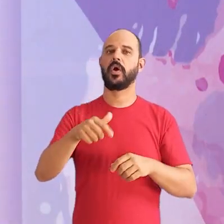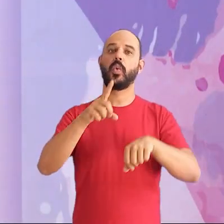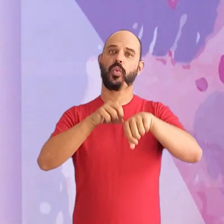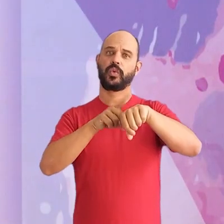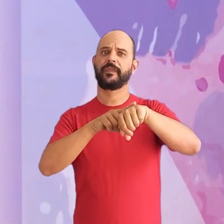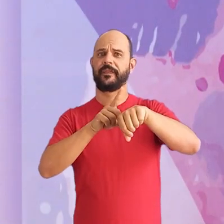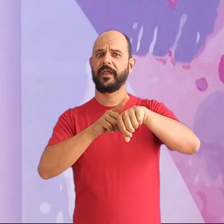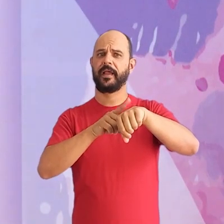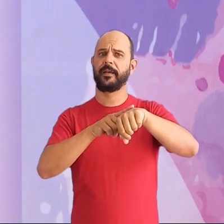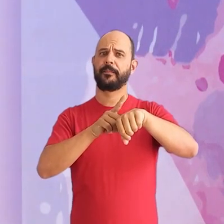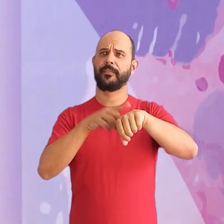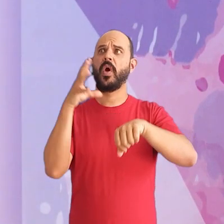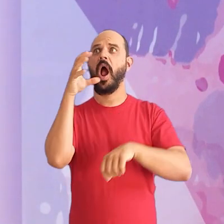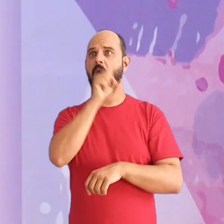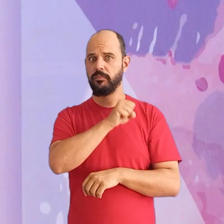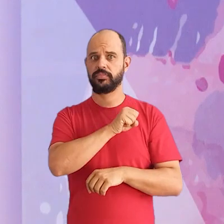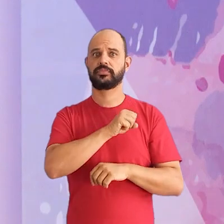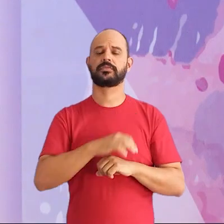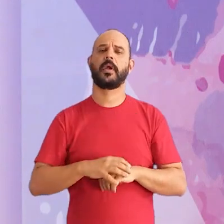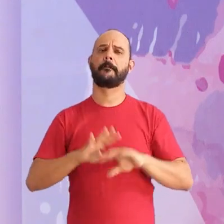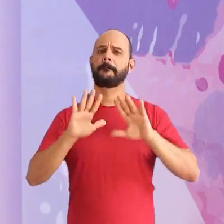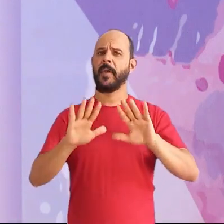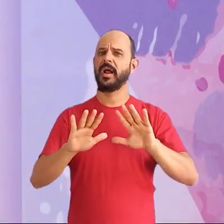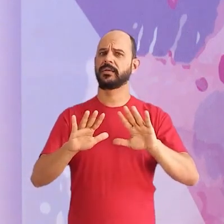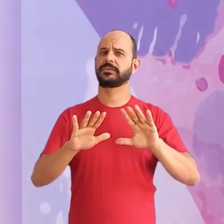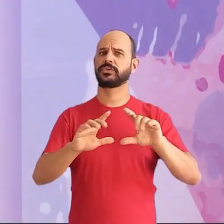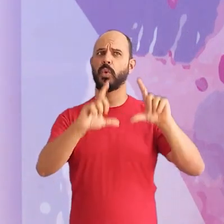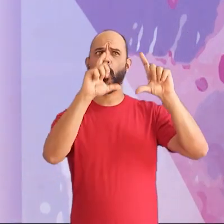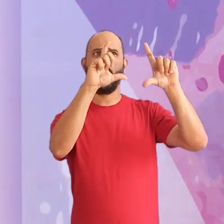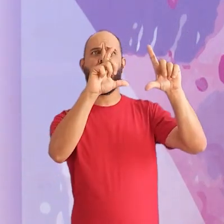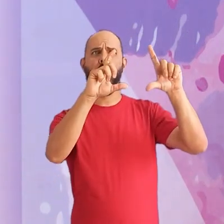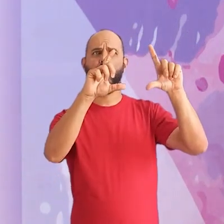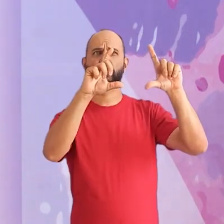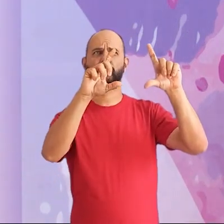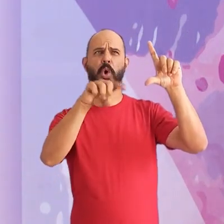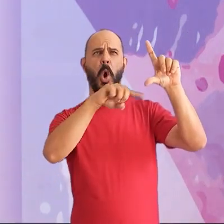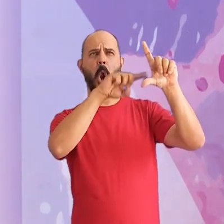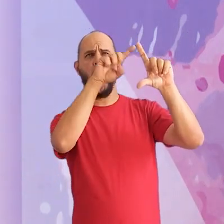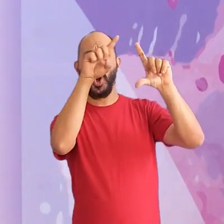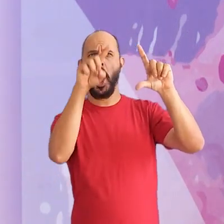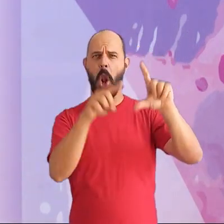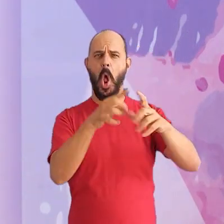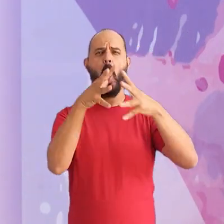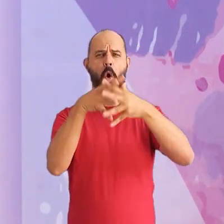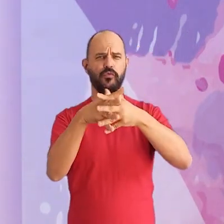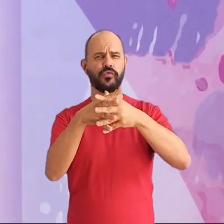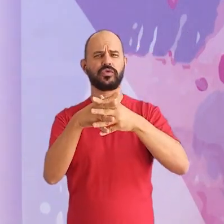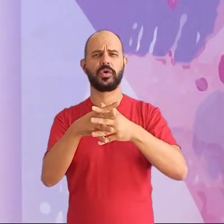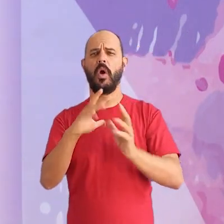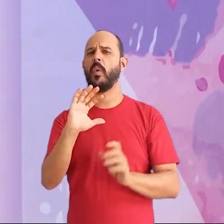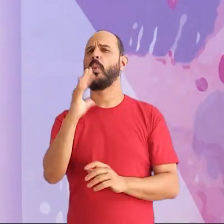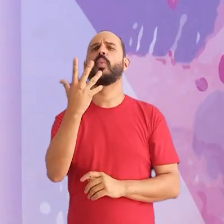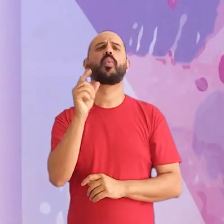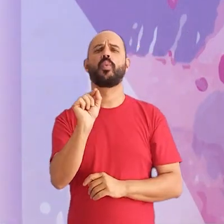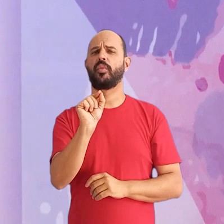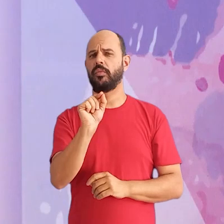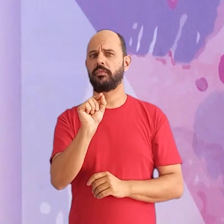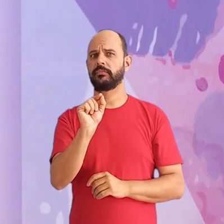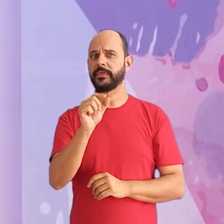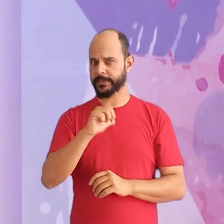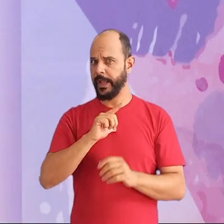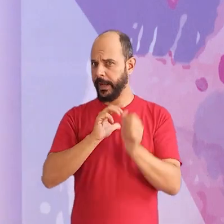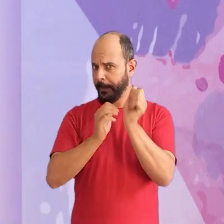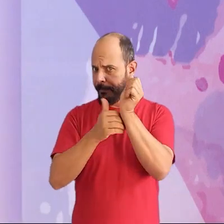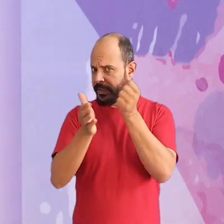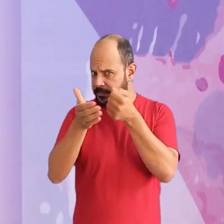Depois de tanta confusão, o tempo passou rapidinho. Mas parece que o nosso relógio está meio confuso. O